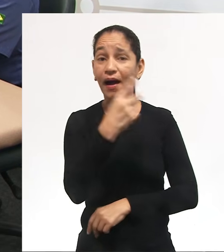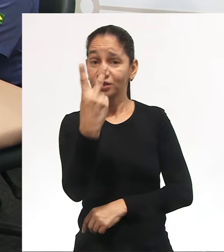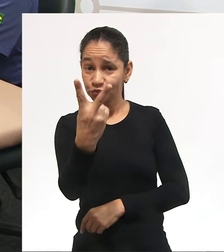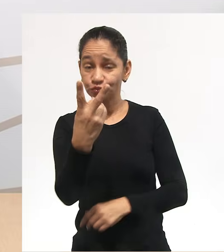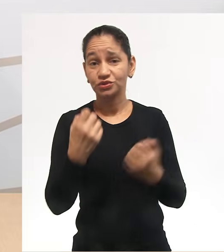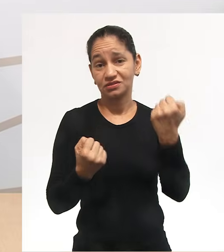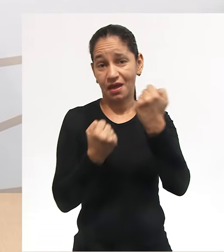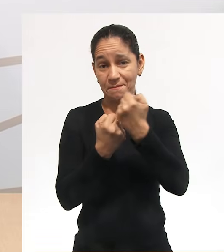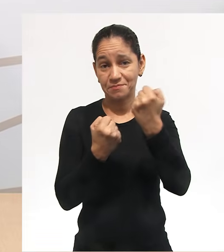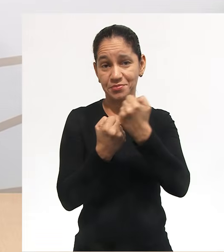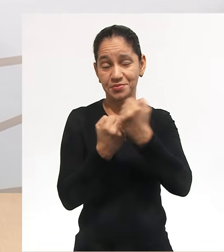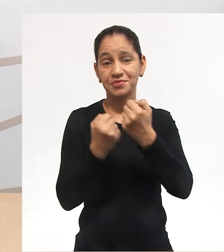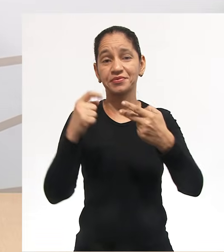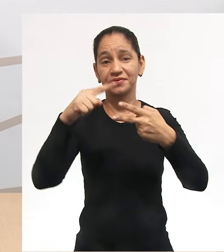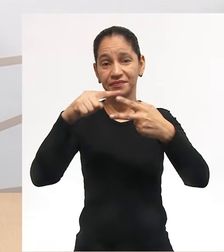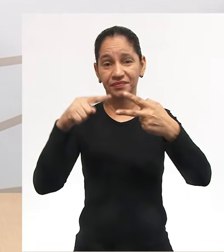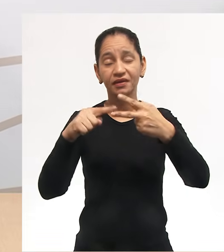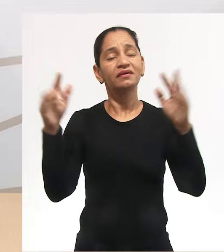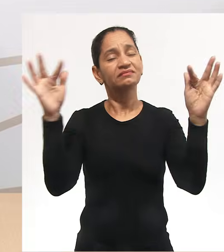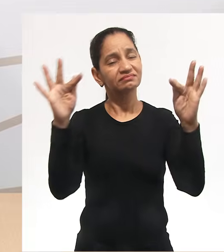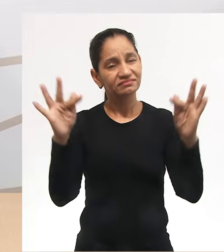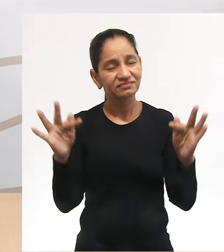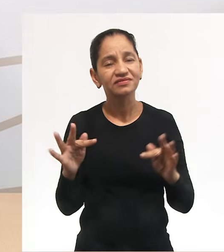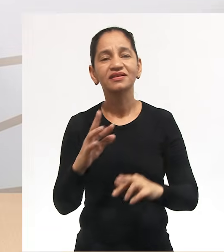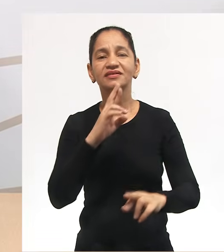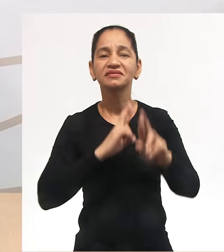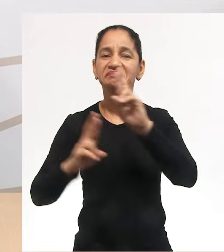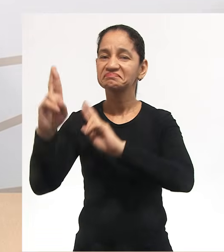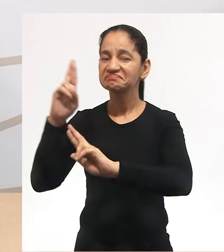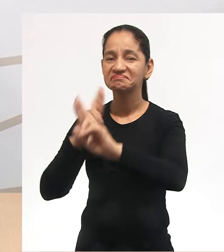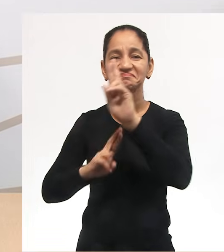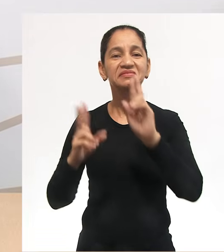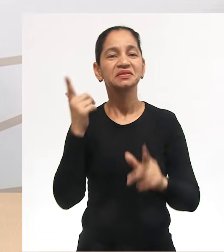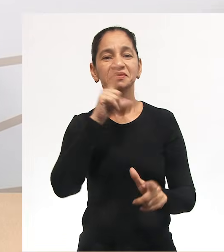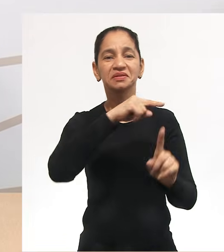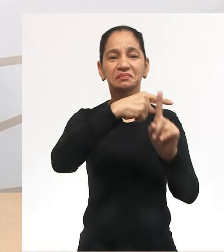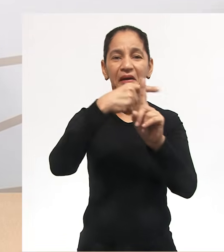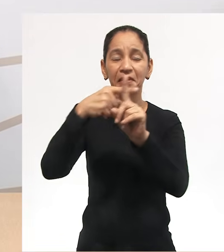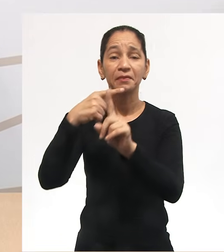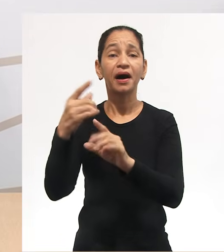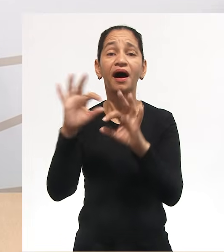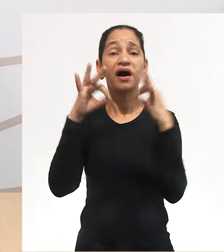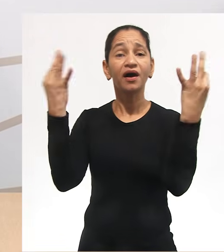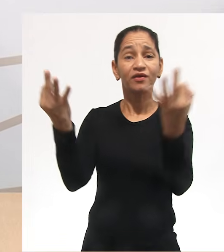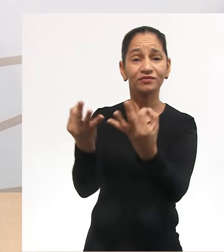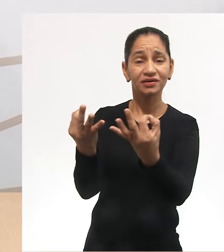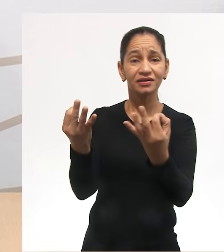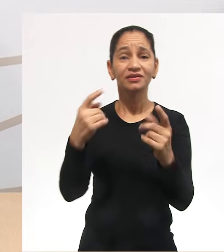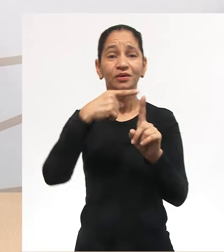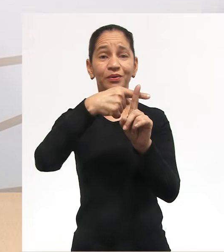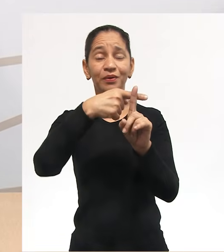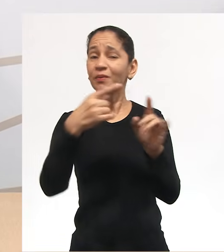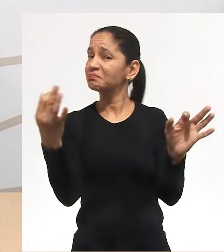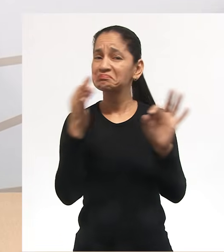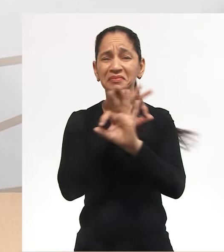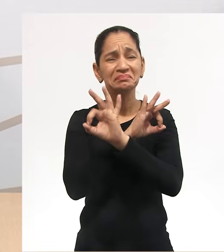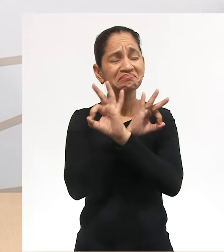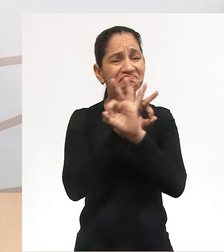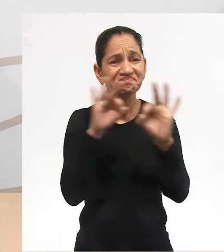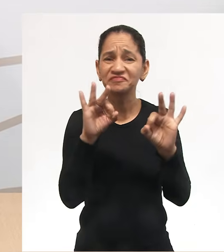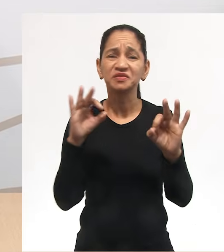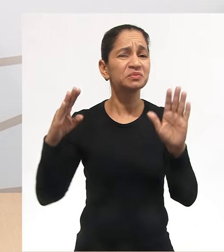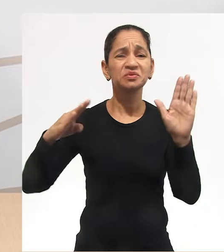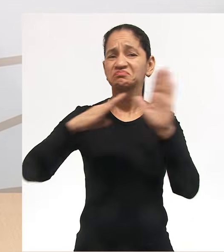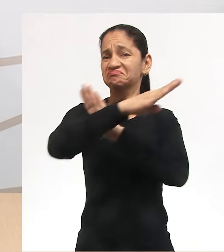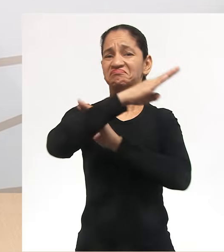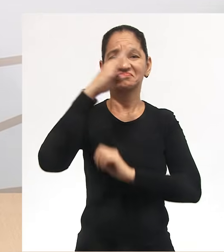professoras Jéssica, a professora Hilda, né, e nós ficamos muito felizes com o resultado, né. E as pais e todo mundo ficou todo mundo feliz,